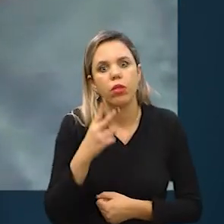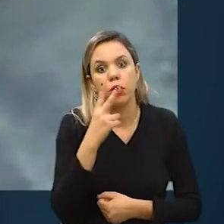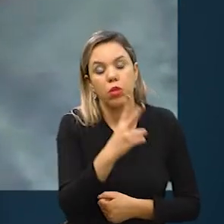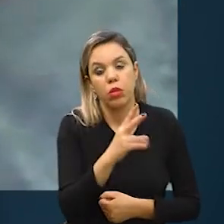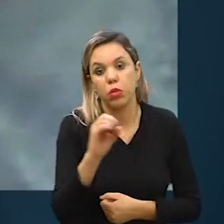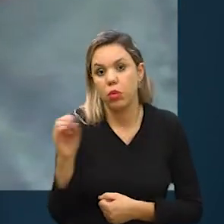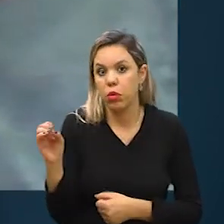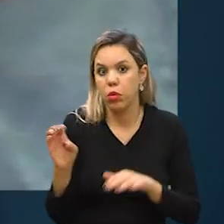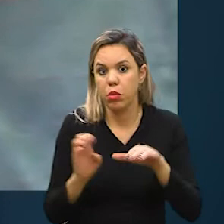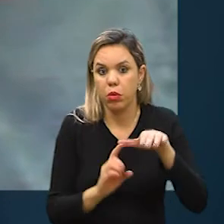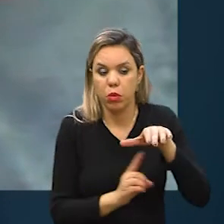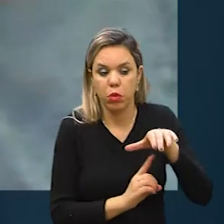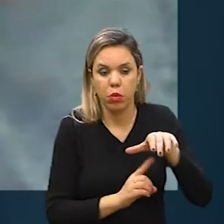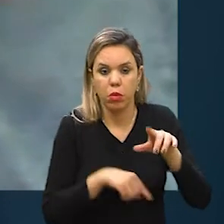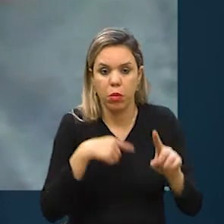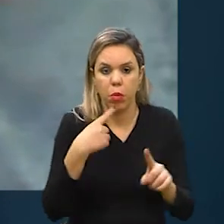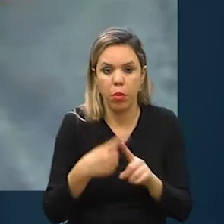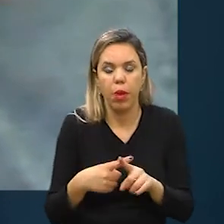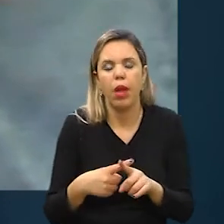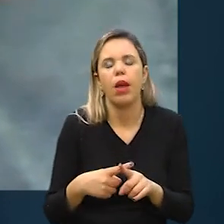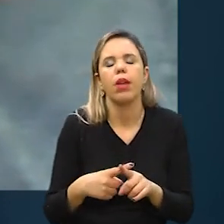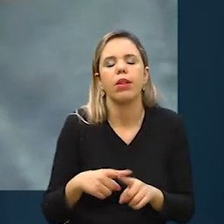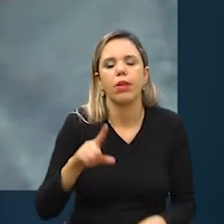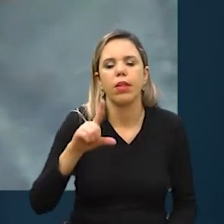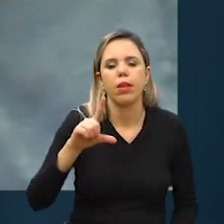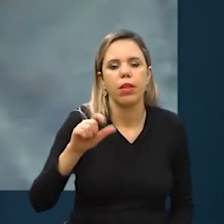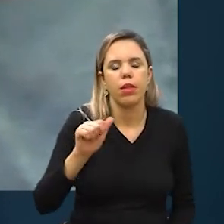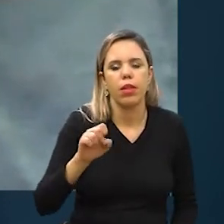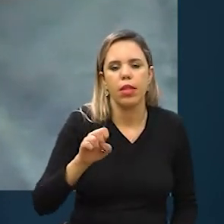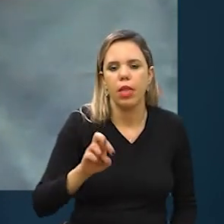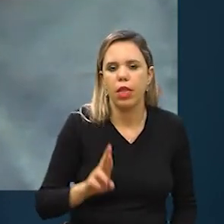com 200 franquias da Mais Laser. E aí,